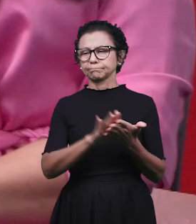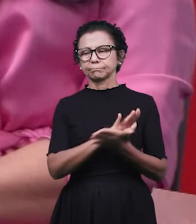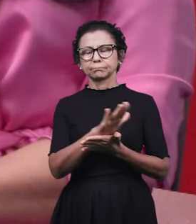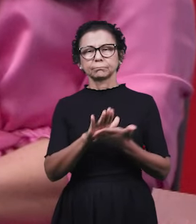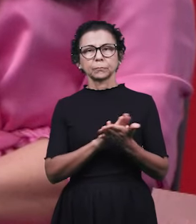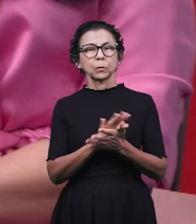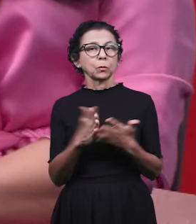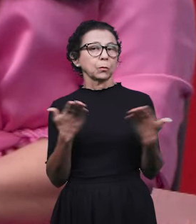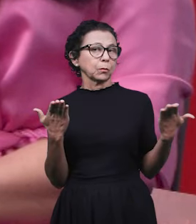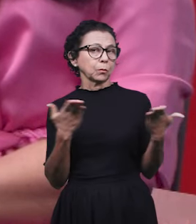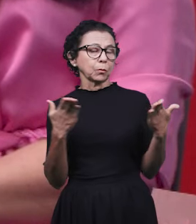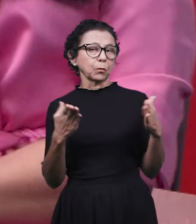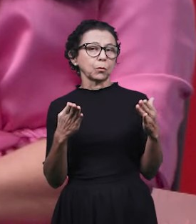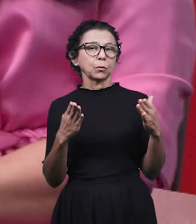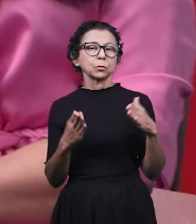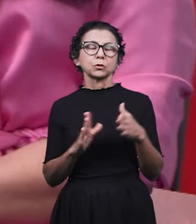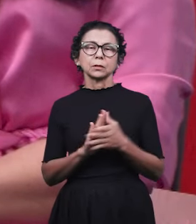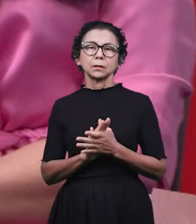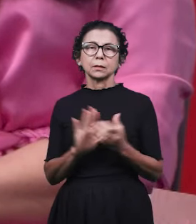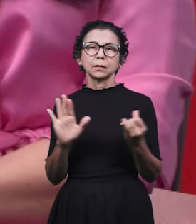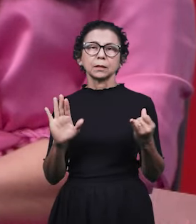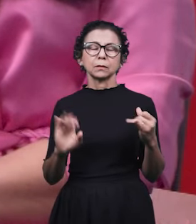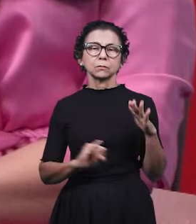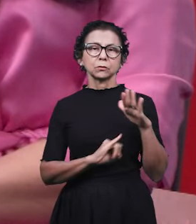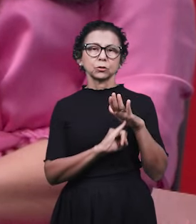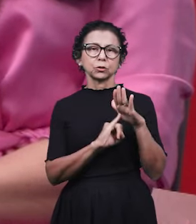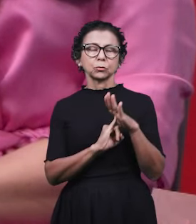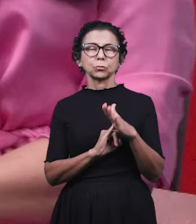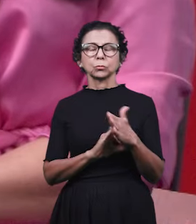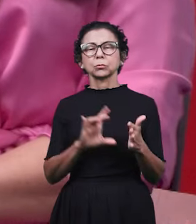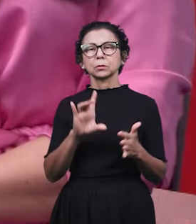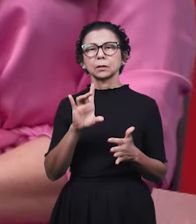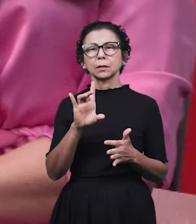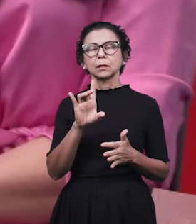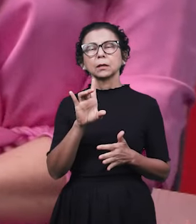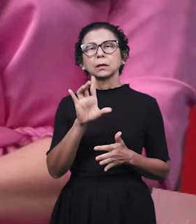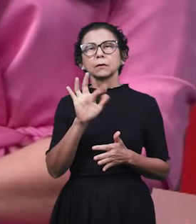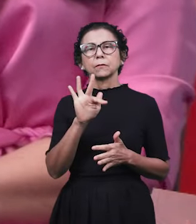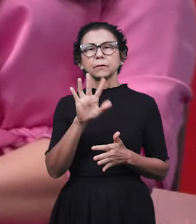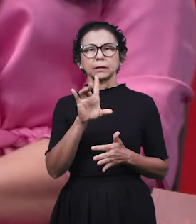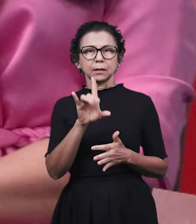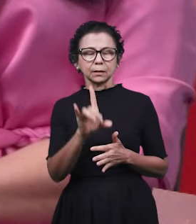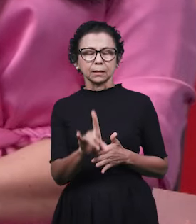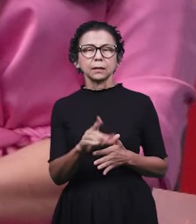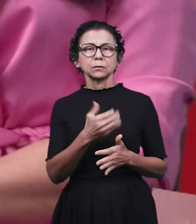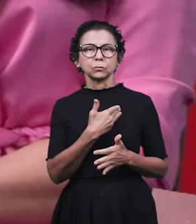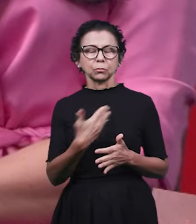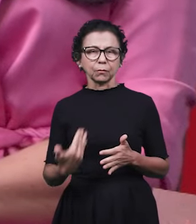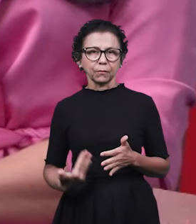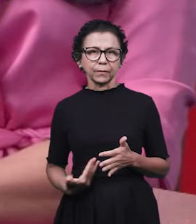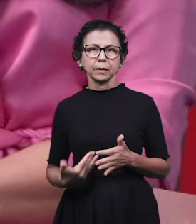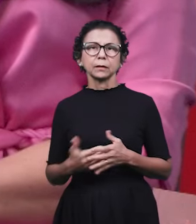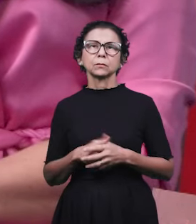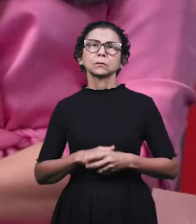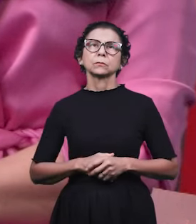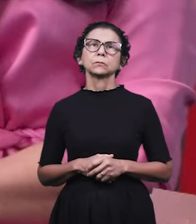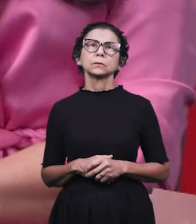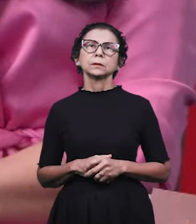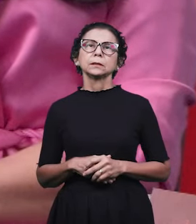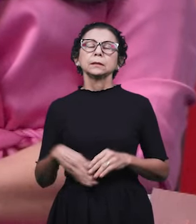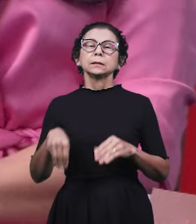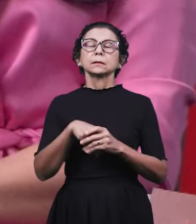Hoje, os institutos federais, quando transformou o Cefet, nós já falamos disso em outro episódio, a partir de 2008, nós temos do